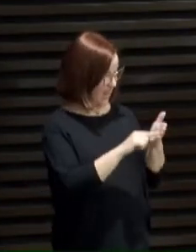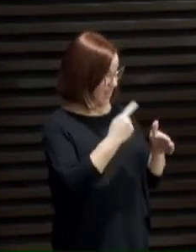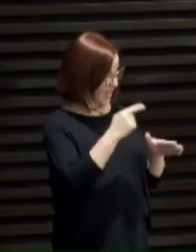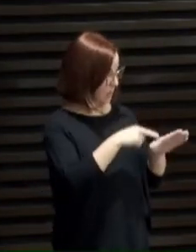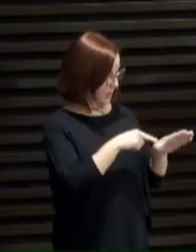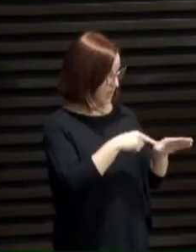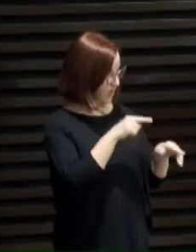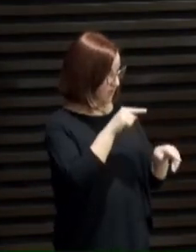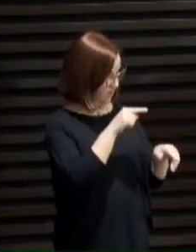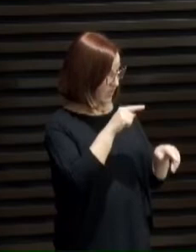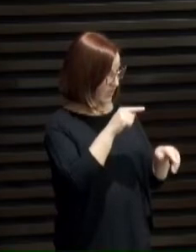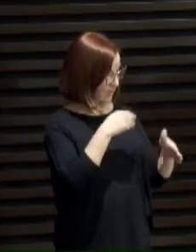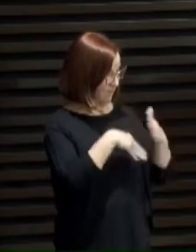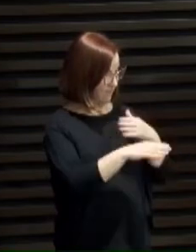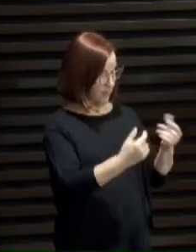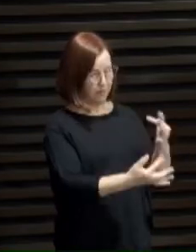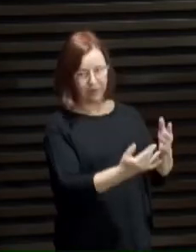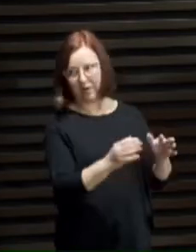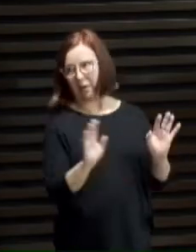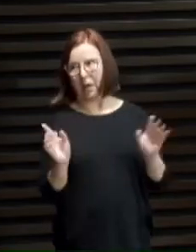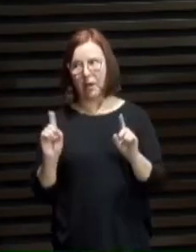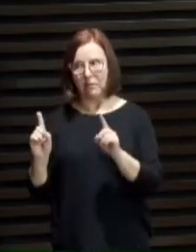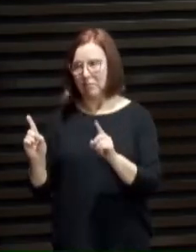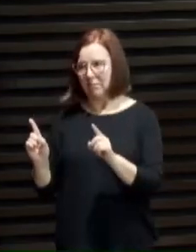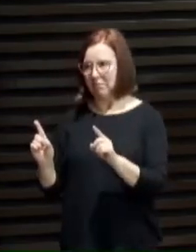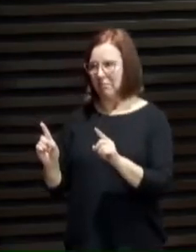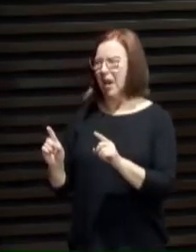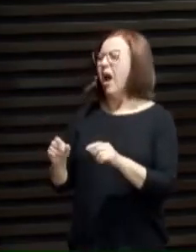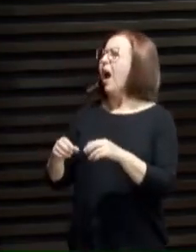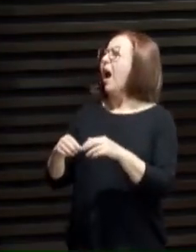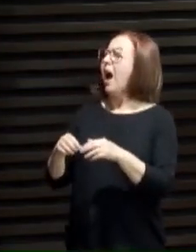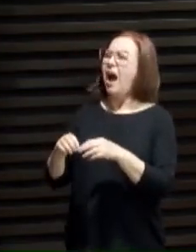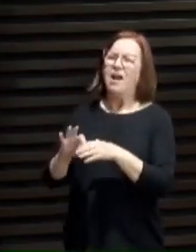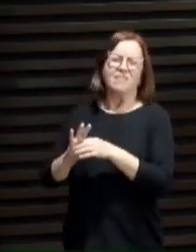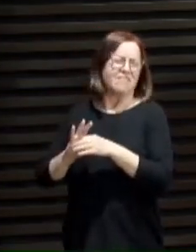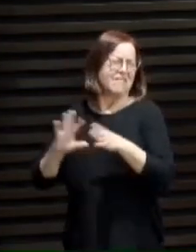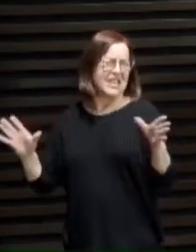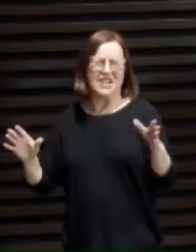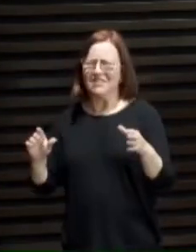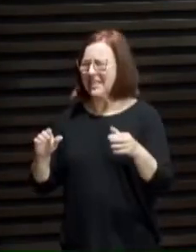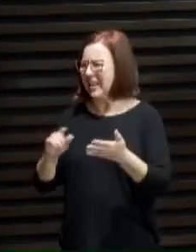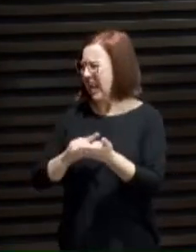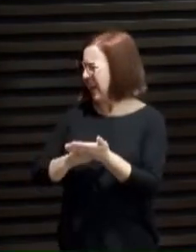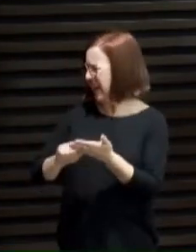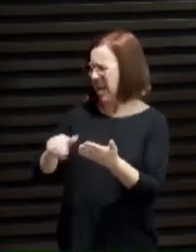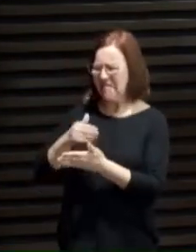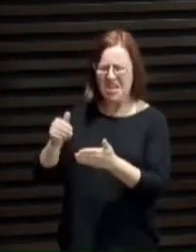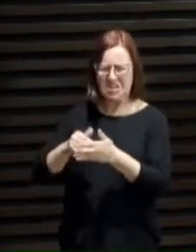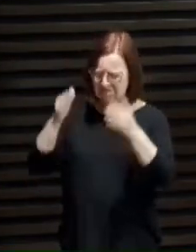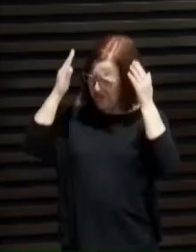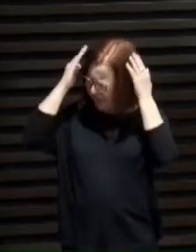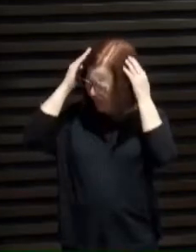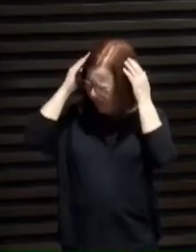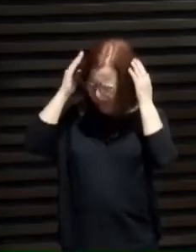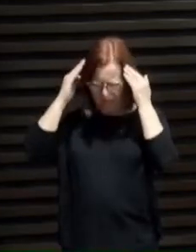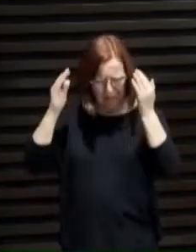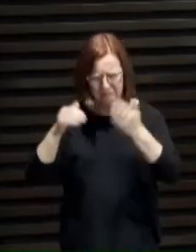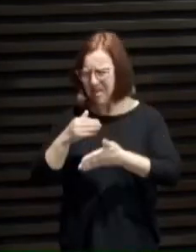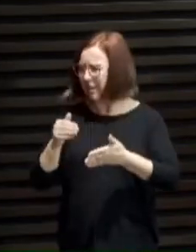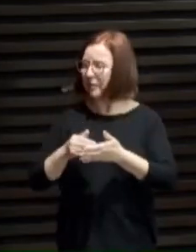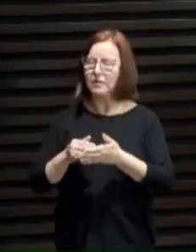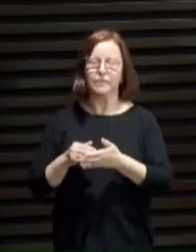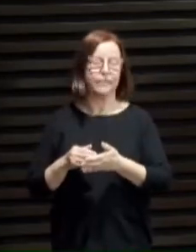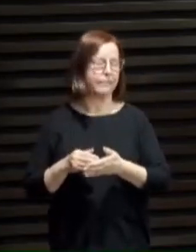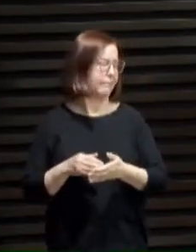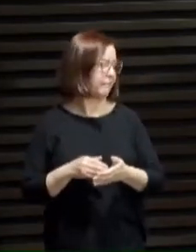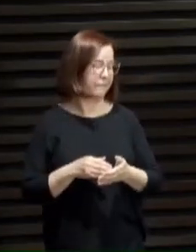Aí ele na hora diz assim, não senhor, não me manda para o inferno não, lava tudo agora, põe a orelha, a cabeça, lava tudo. Ô seu infeliz, você tomou banho antes de sair da sua casa,